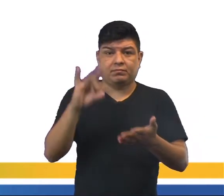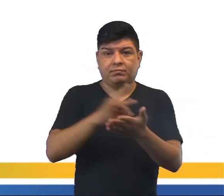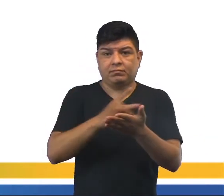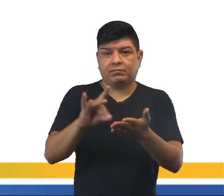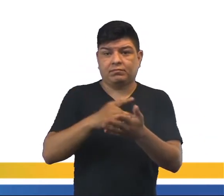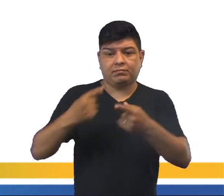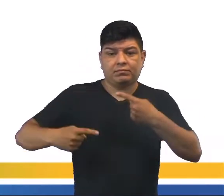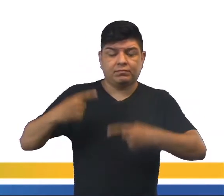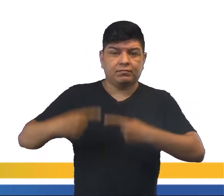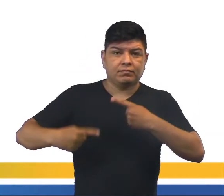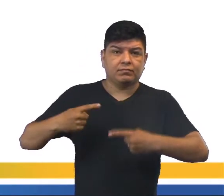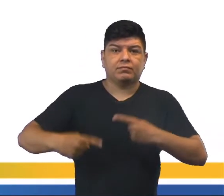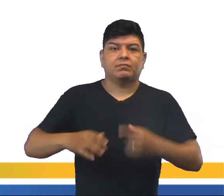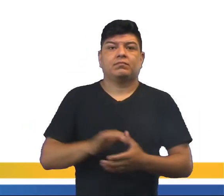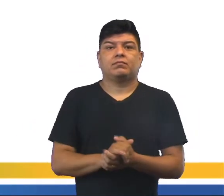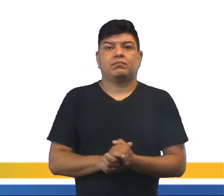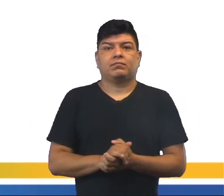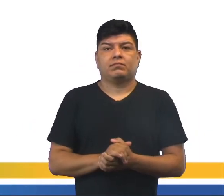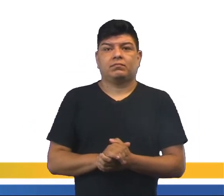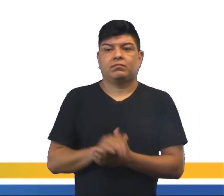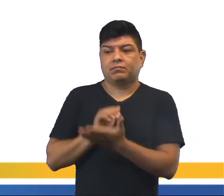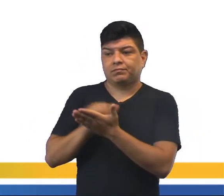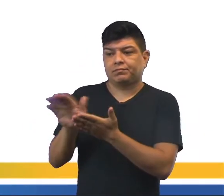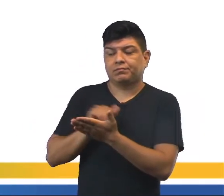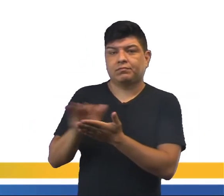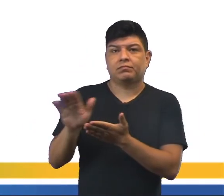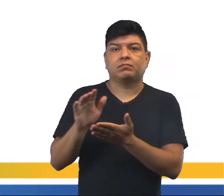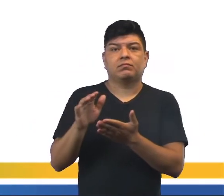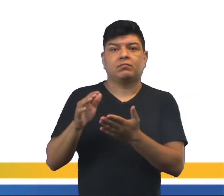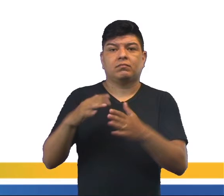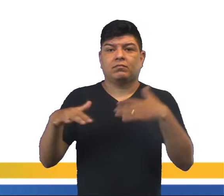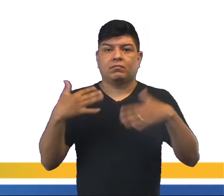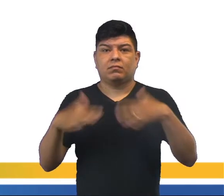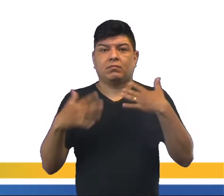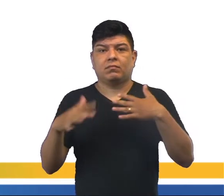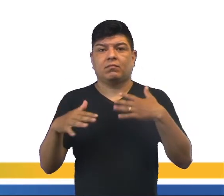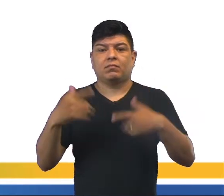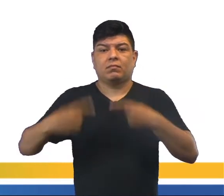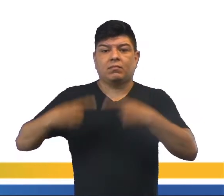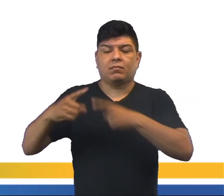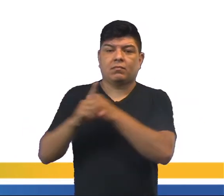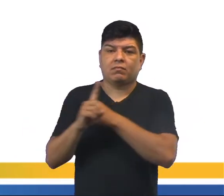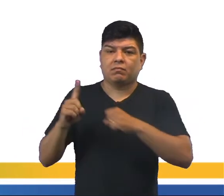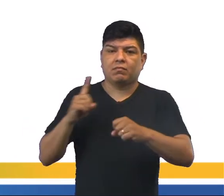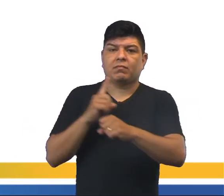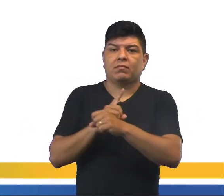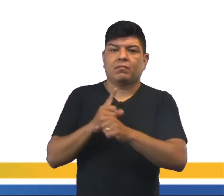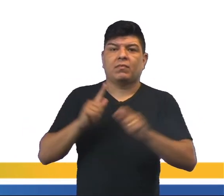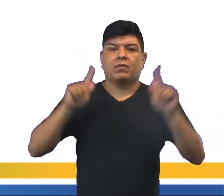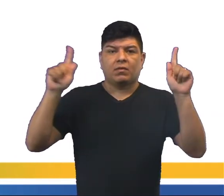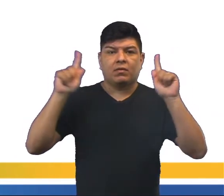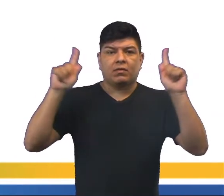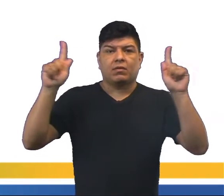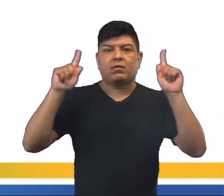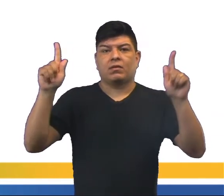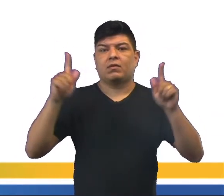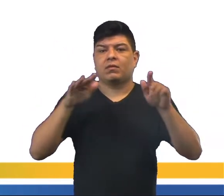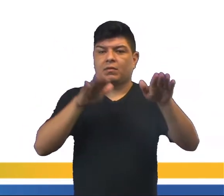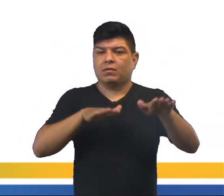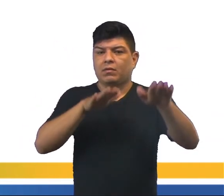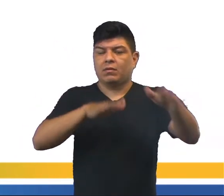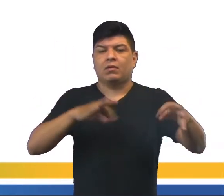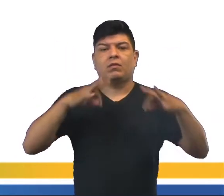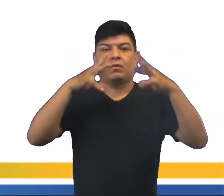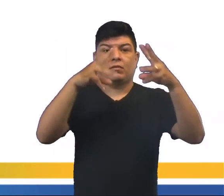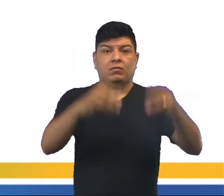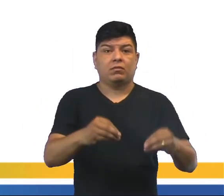políticos. Repressão a manifestações políticas e sociais, né? Protestos, greves, passeatas, todos eles